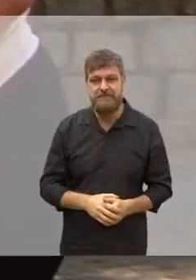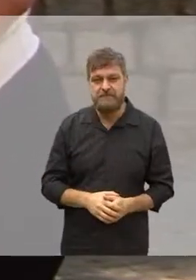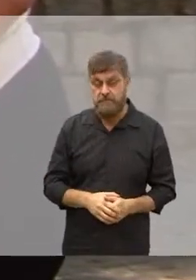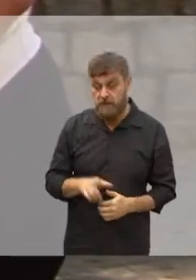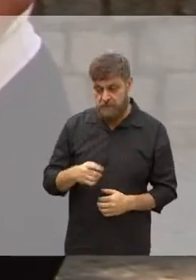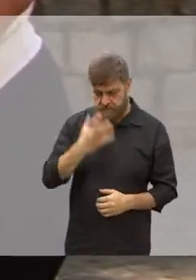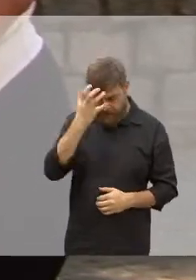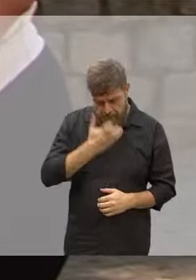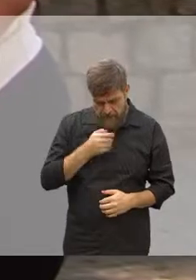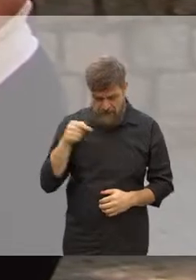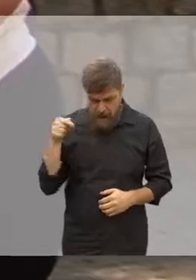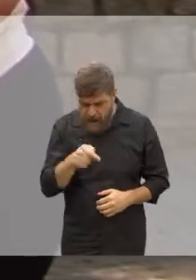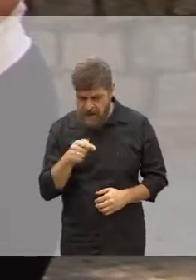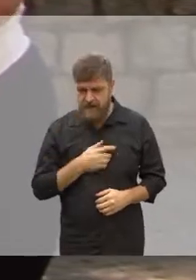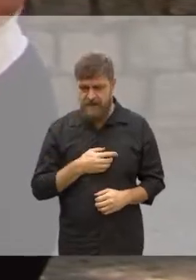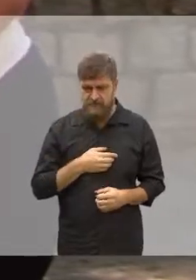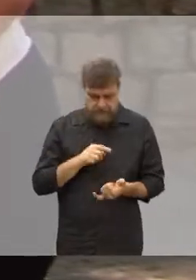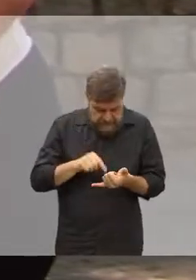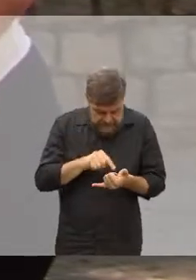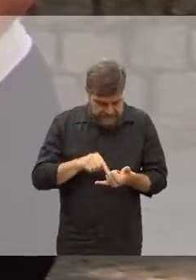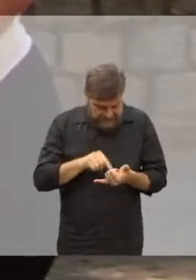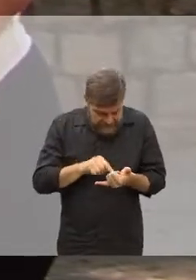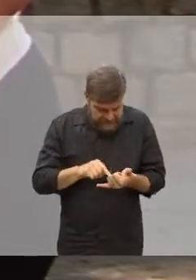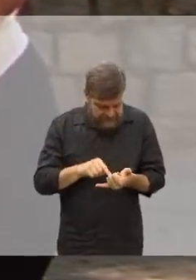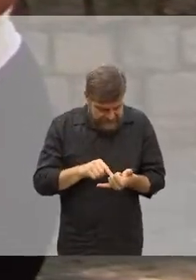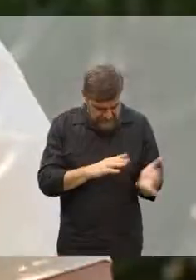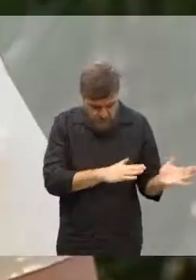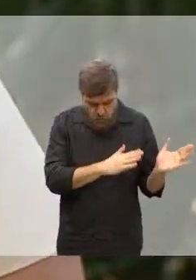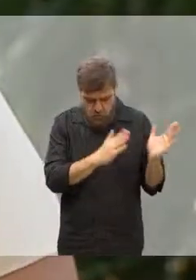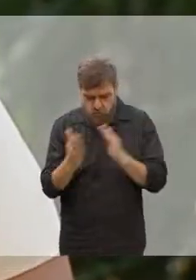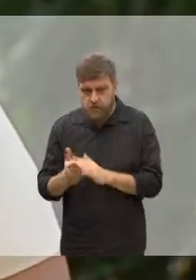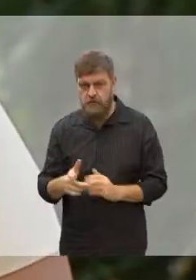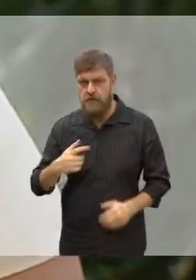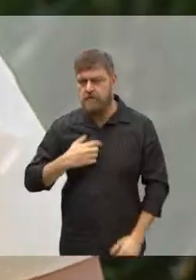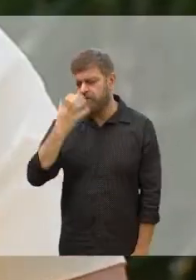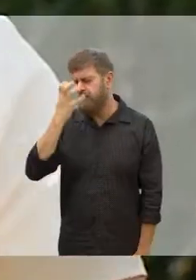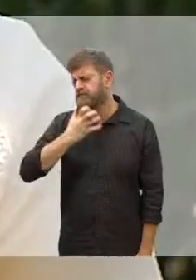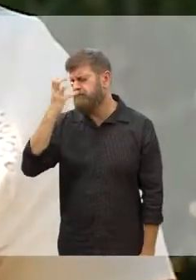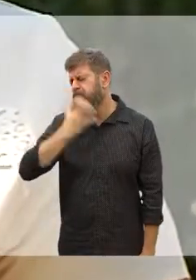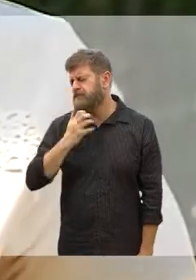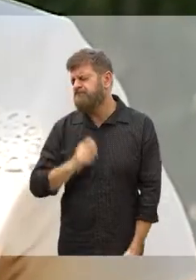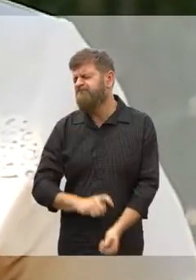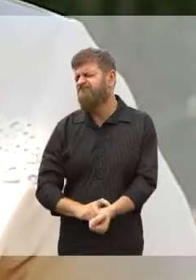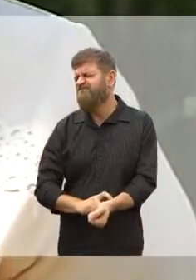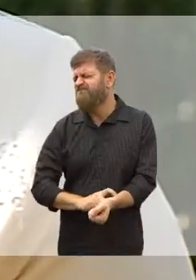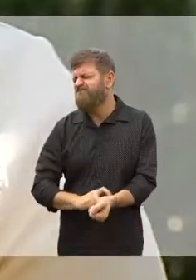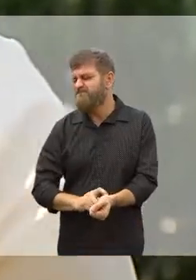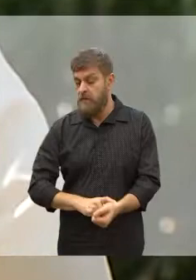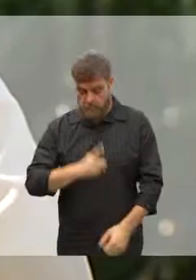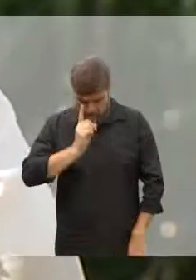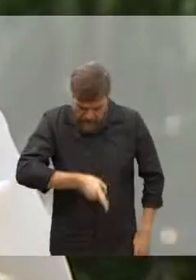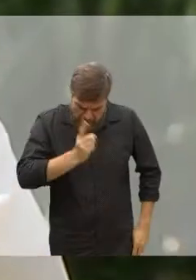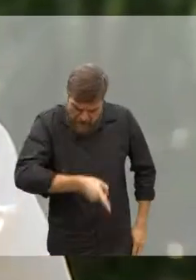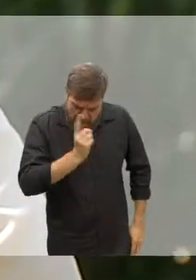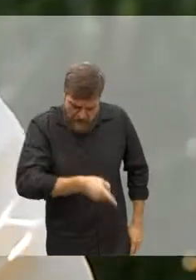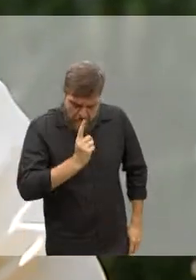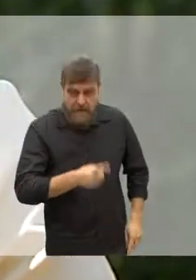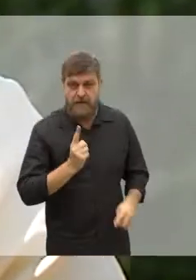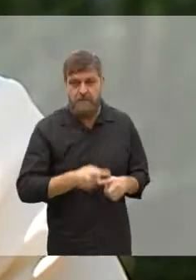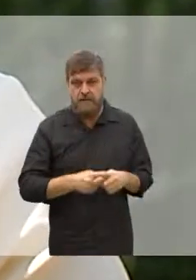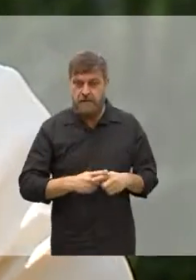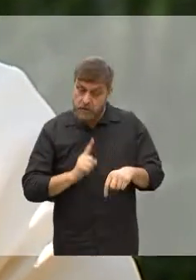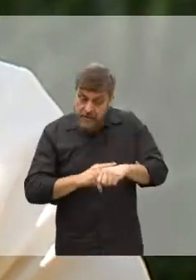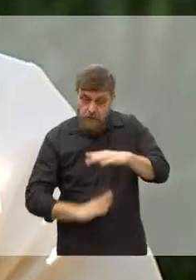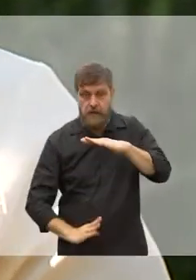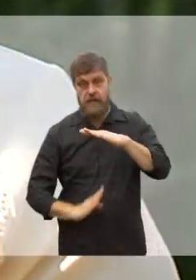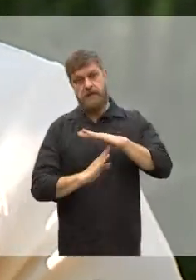você fica muito brava com ele quando ele passa muito tempo no celular? Muito, muito brava. Eu brigo bastante com ele porque eu tento limitar